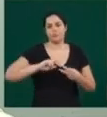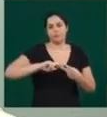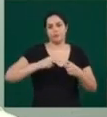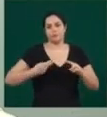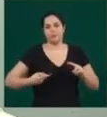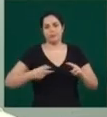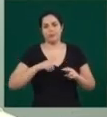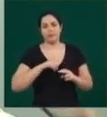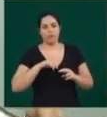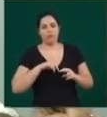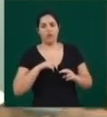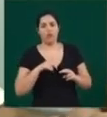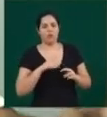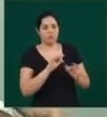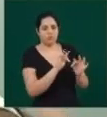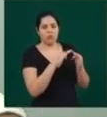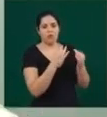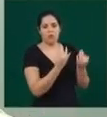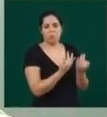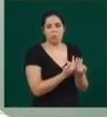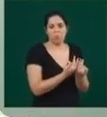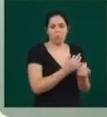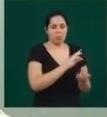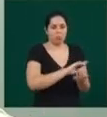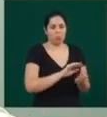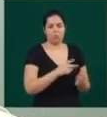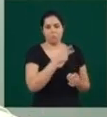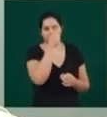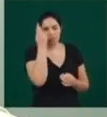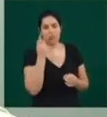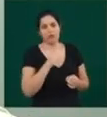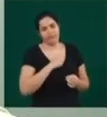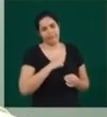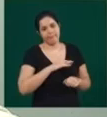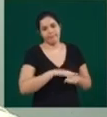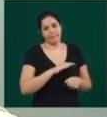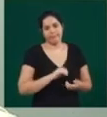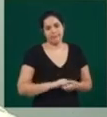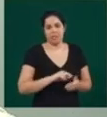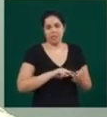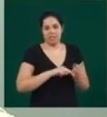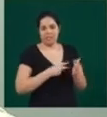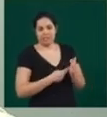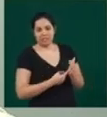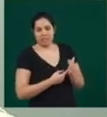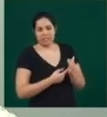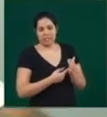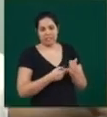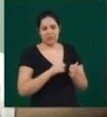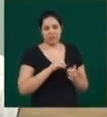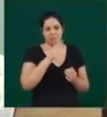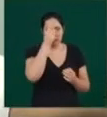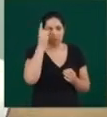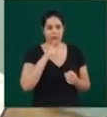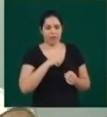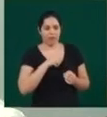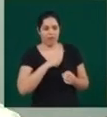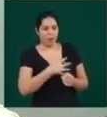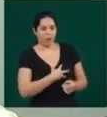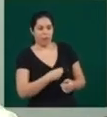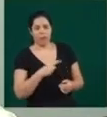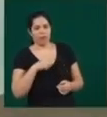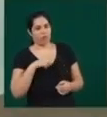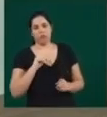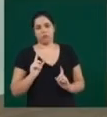casos familiares. Várias pessoas na mesma família que têm a doença. Mas não significa que se uma paciente tem a doença, necessariamente os filhos vão